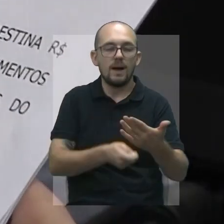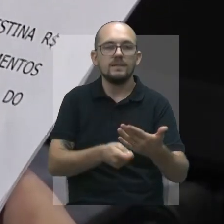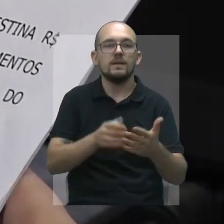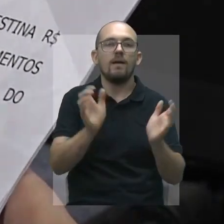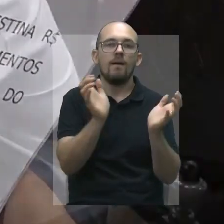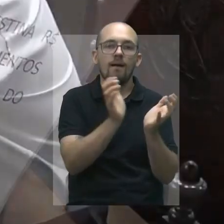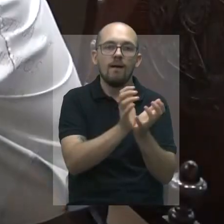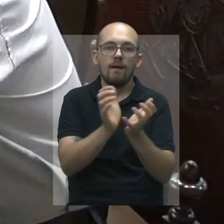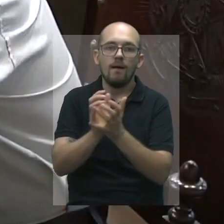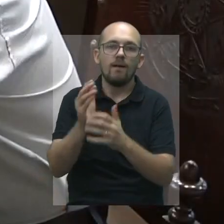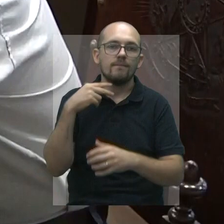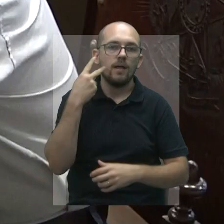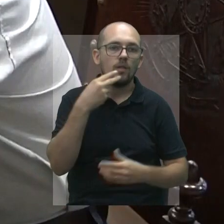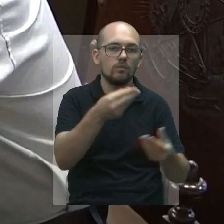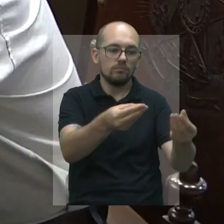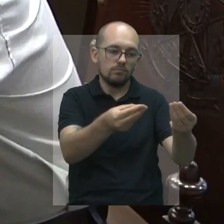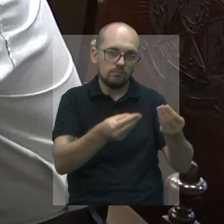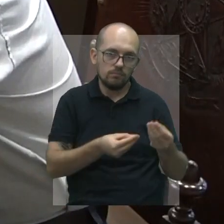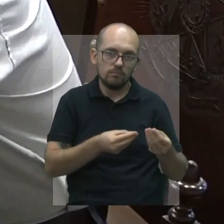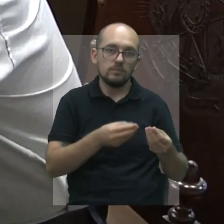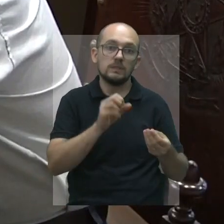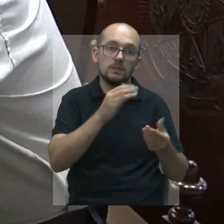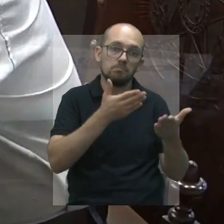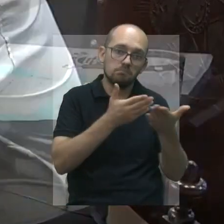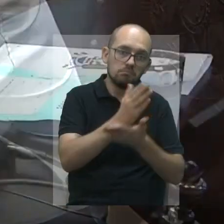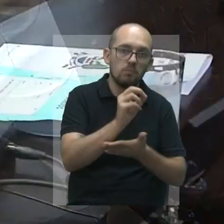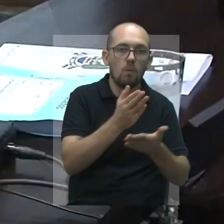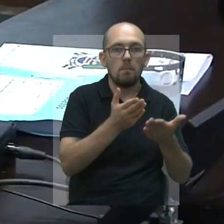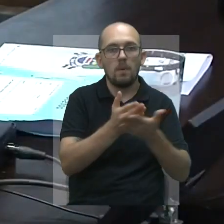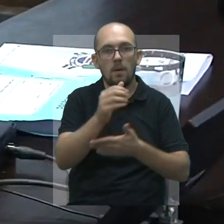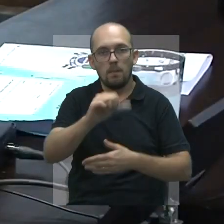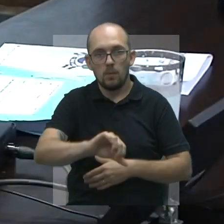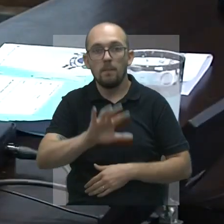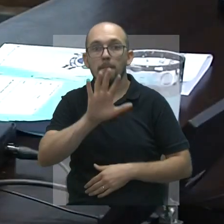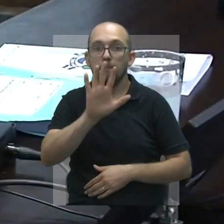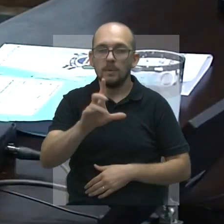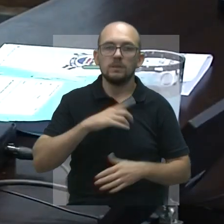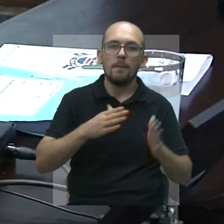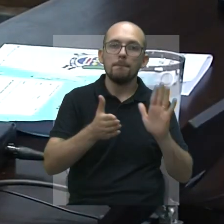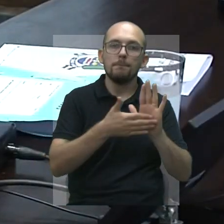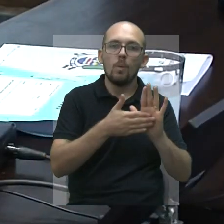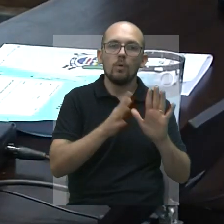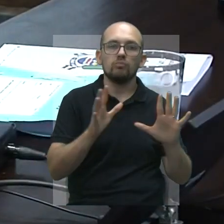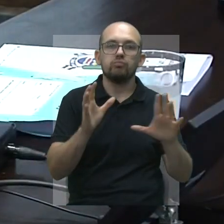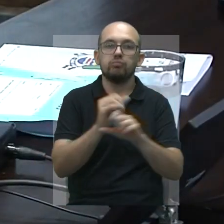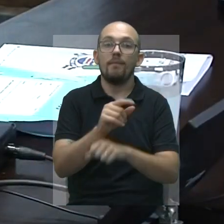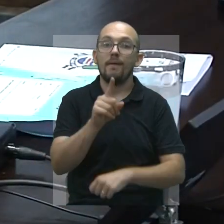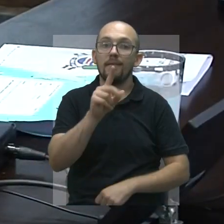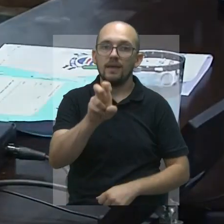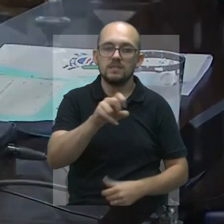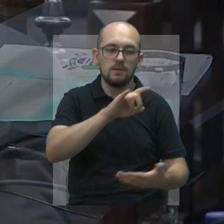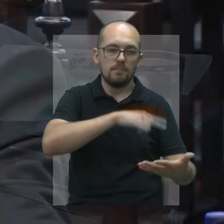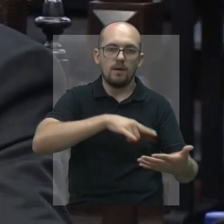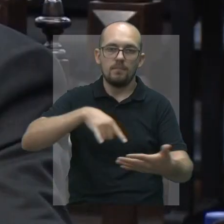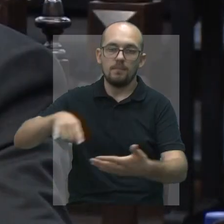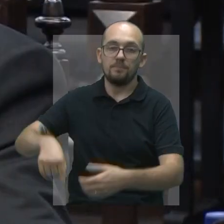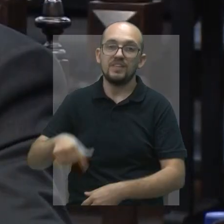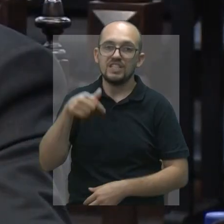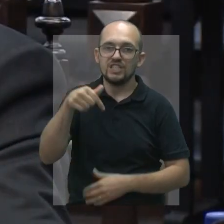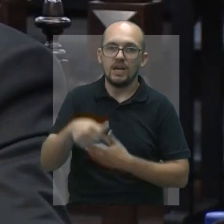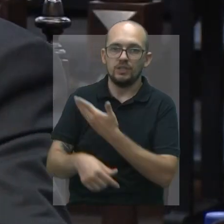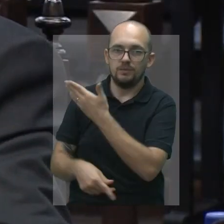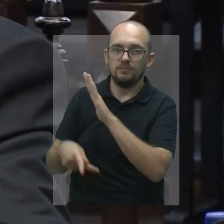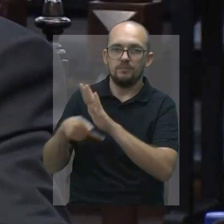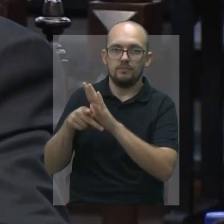lei orçamentária do próximo ano. Ao todo foram propostas 15 emendas, 7 de autoria do vereador Tito